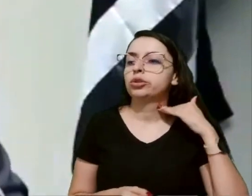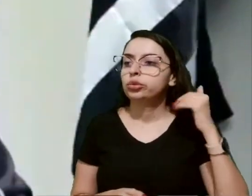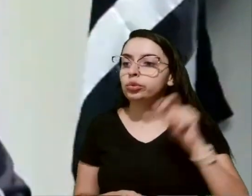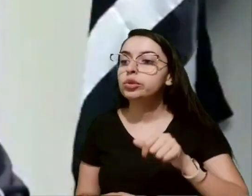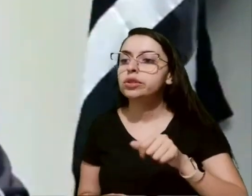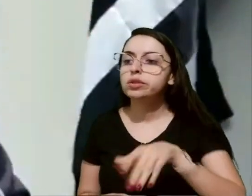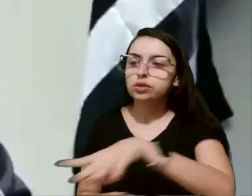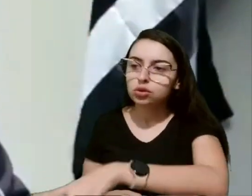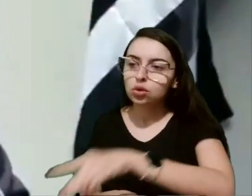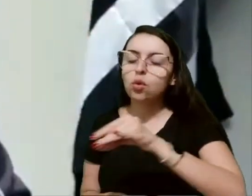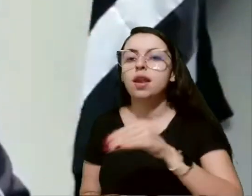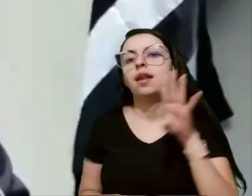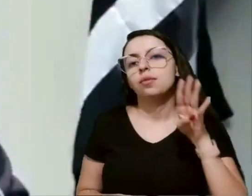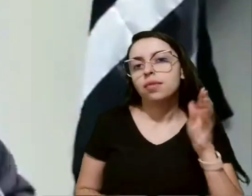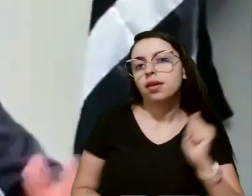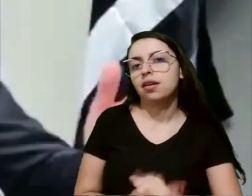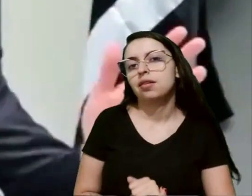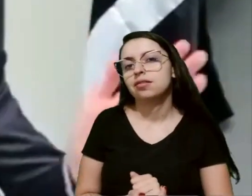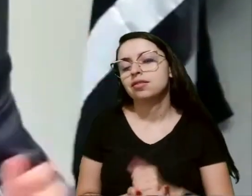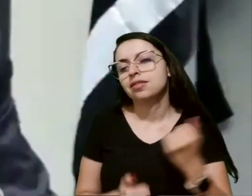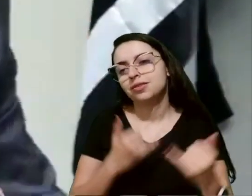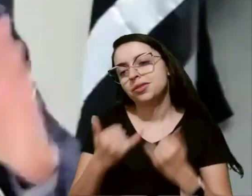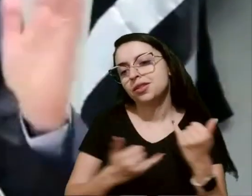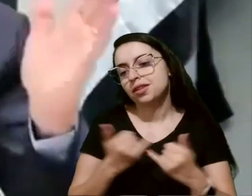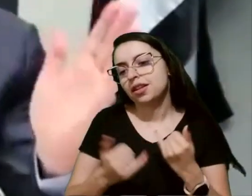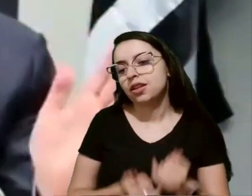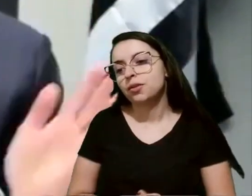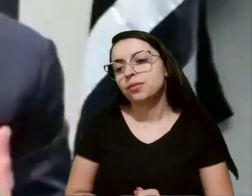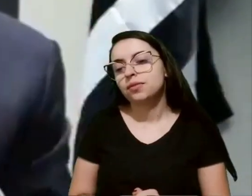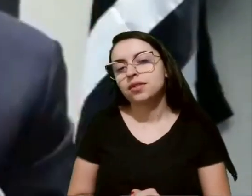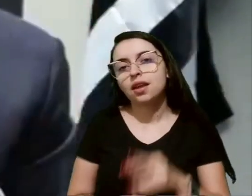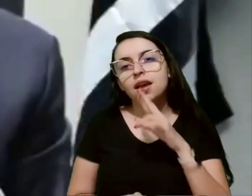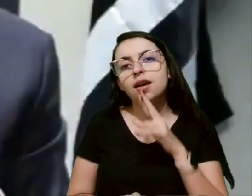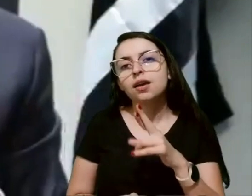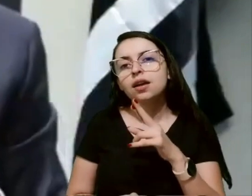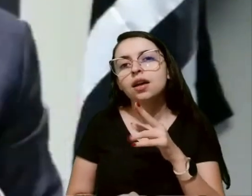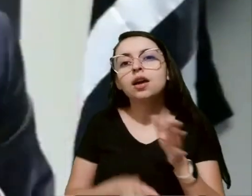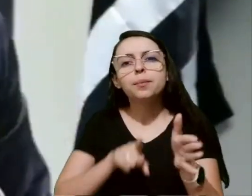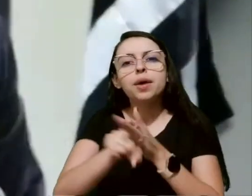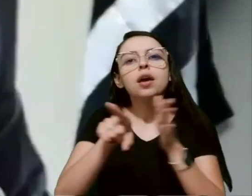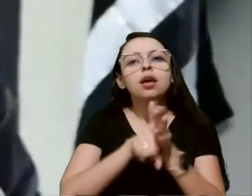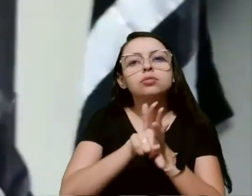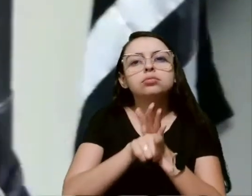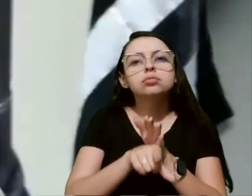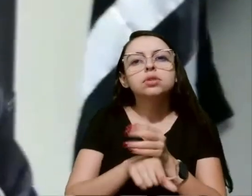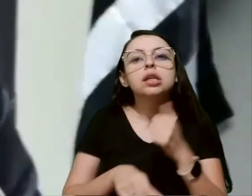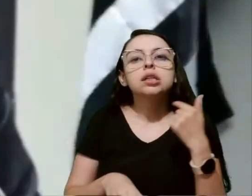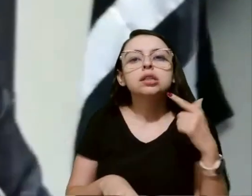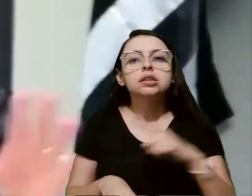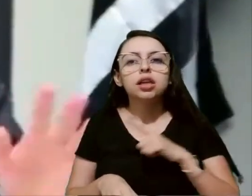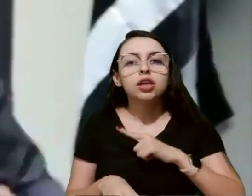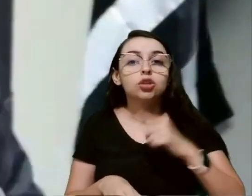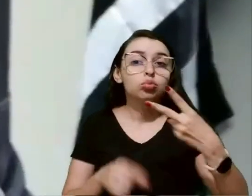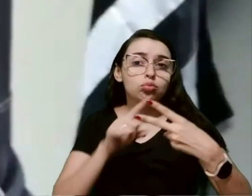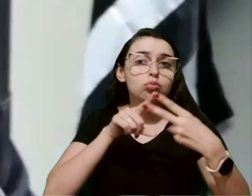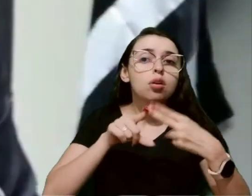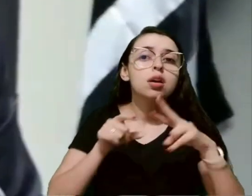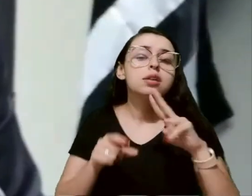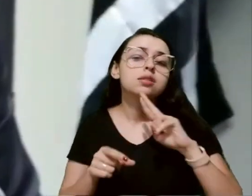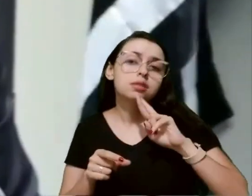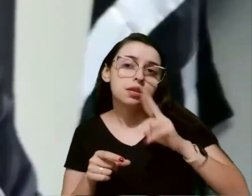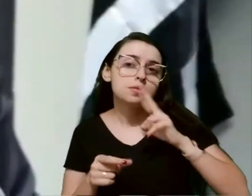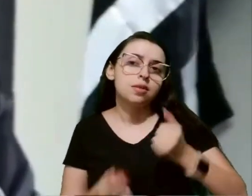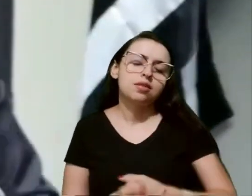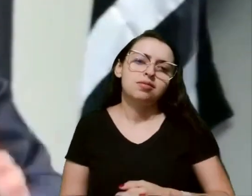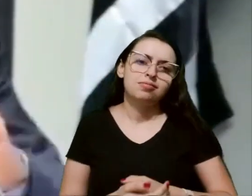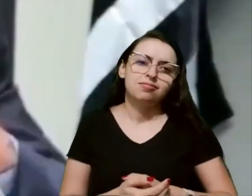sempre, quando entra na faculdade, o pessoal brinca, né? Todo mundo já ouviu essa pessoa, para toda resposta tem para toda pergunta tem duas respostas. O direito, mas fala,